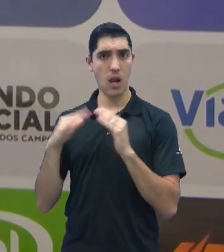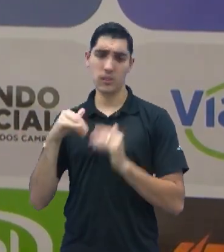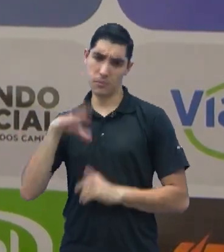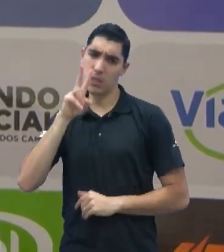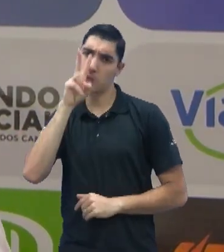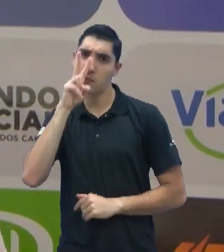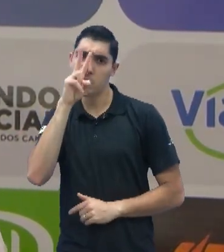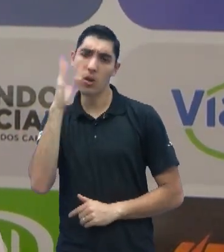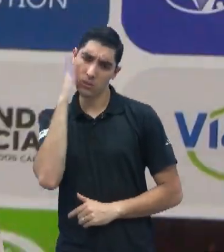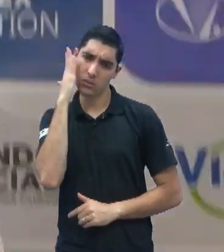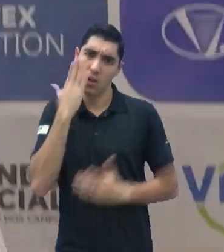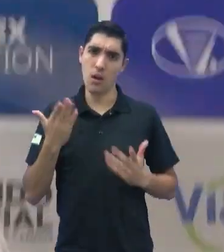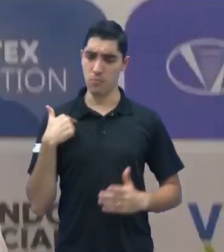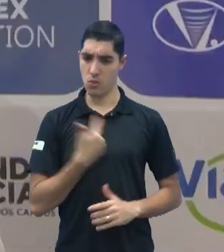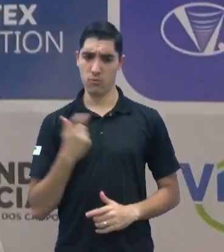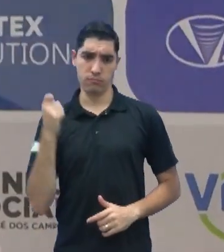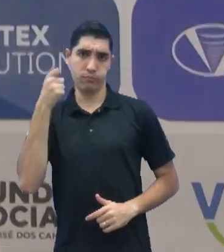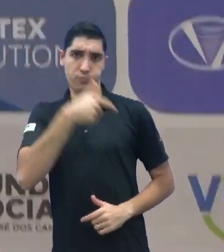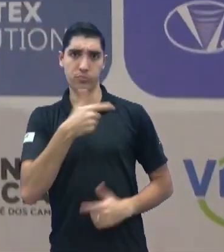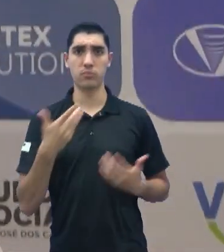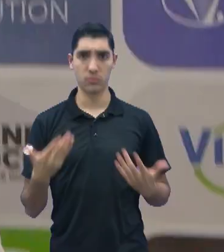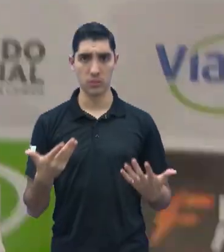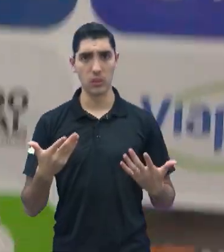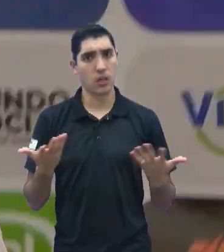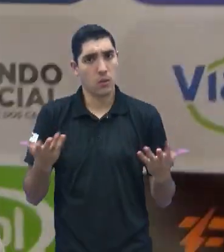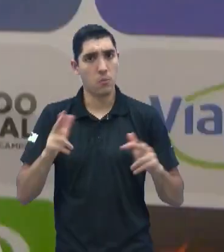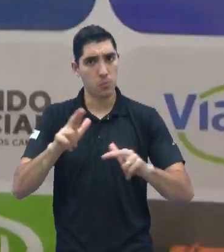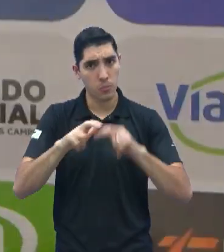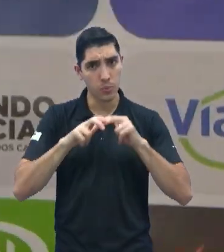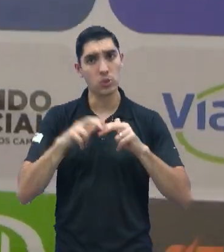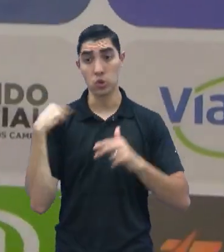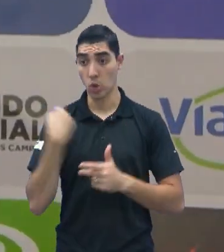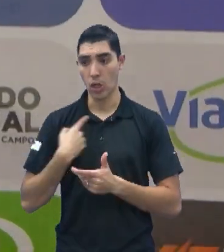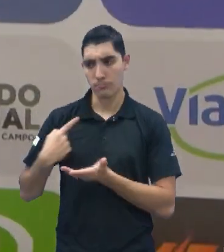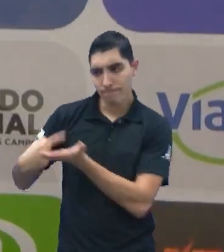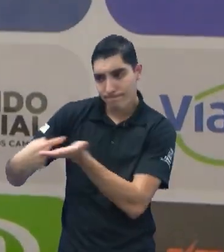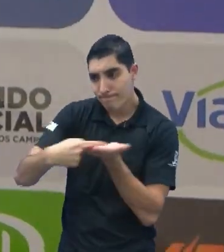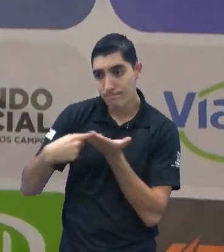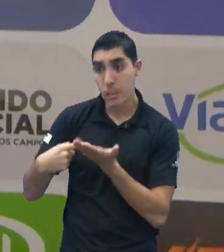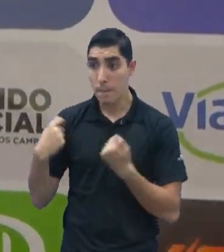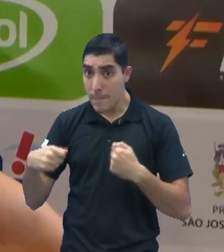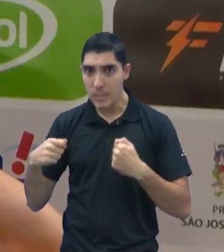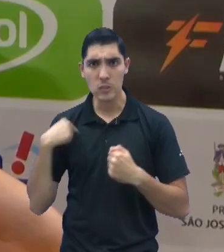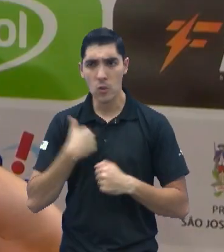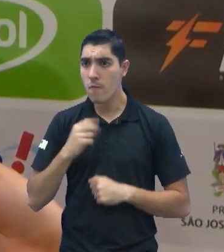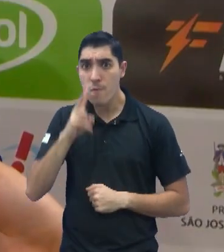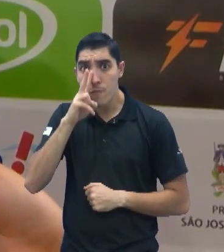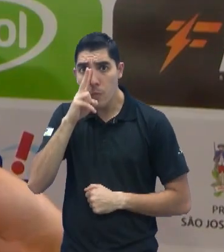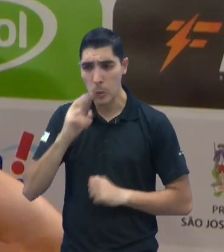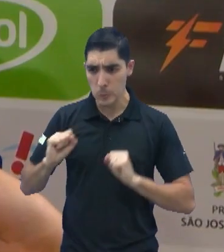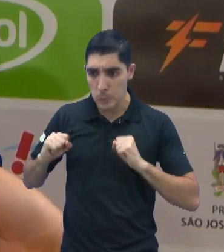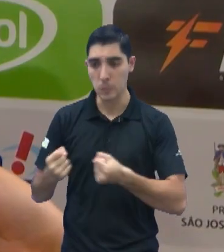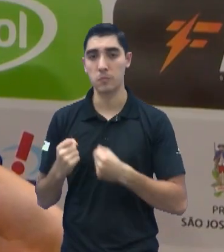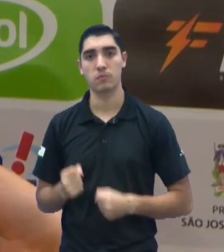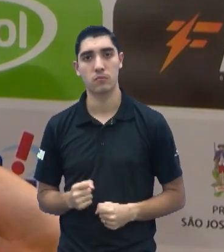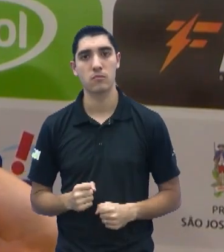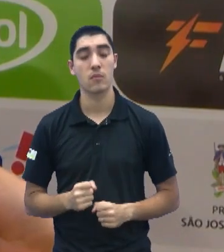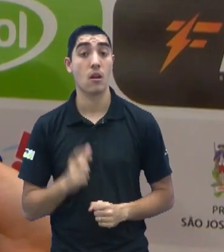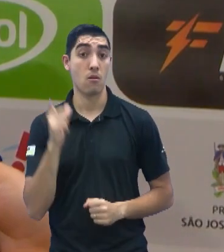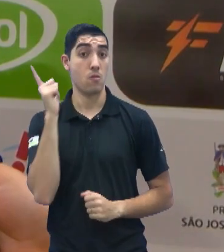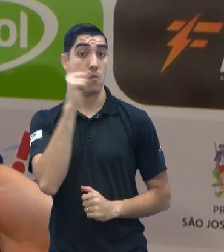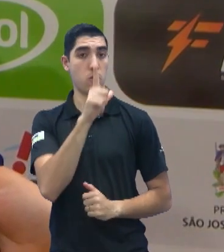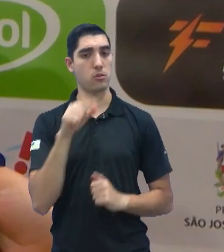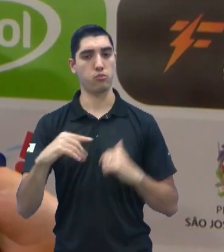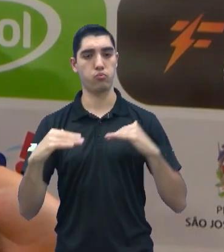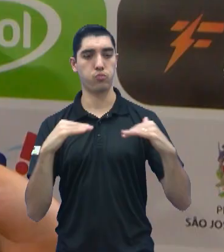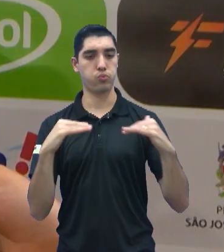favorito, a gente está na nossa casa, então o que a gente combinou era de imprimir um ritmo forte do começo ao fim. Eu acho que a gente conseguiu manter um padrão de jogo,